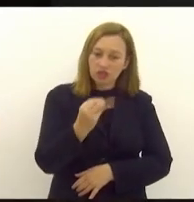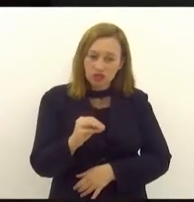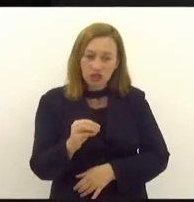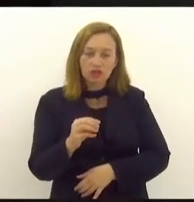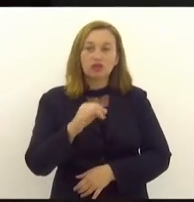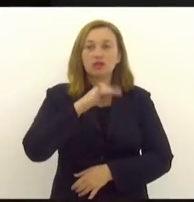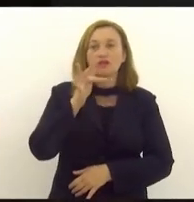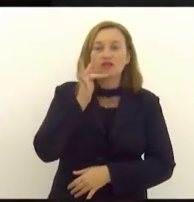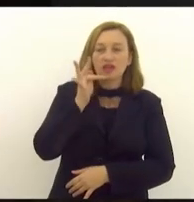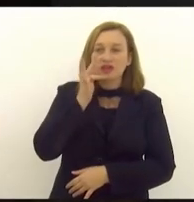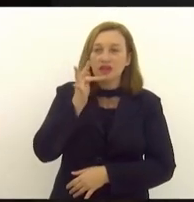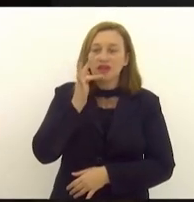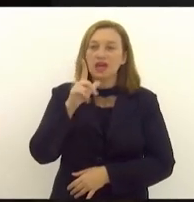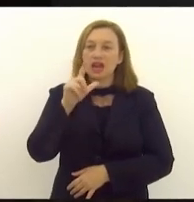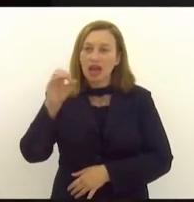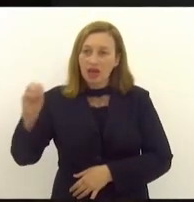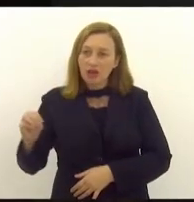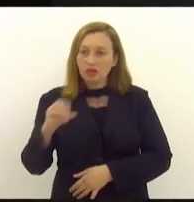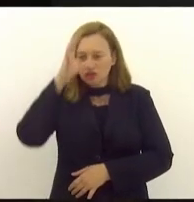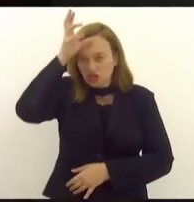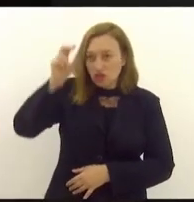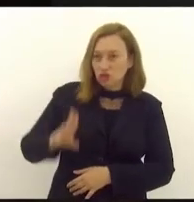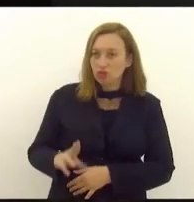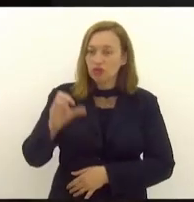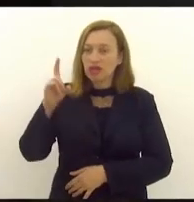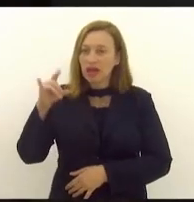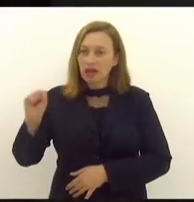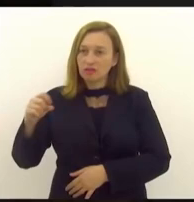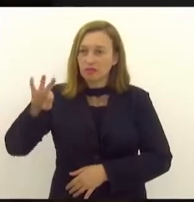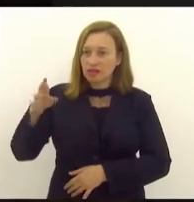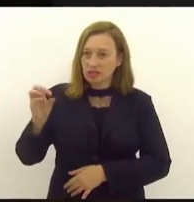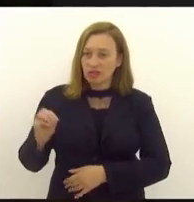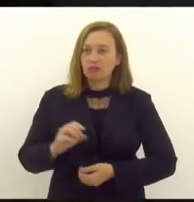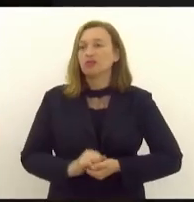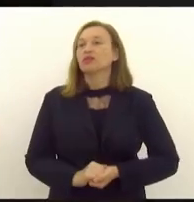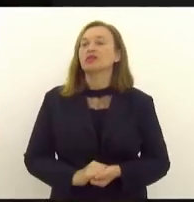Jorge Felipe Neto Leo Vieira tia Ju e Carlos Macedo